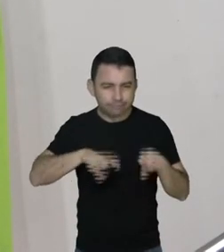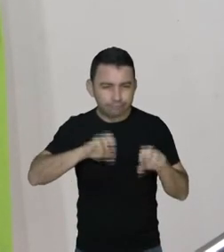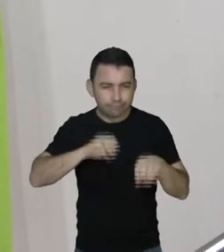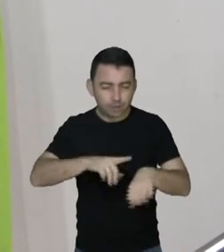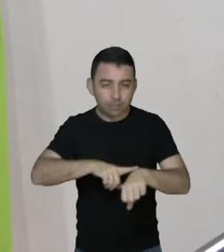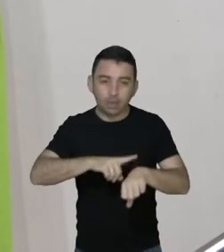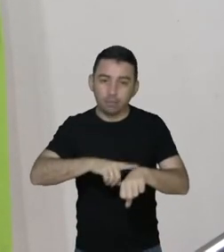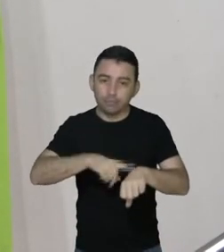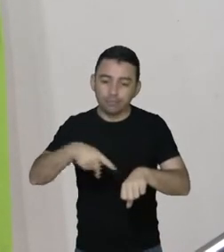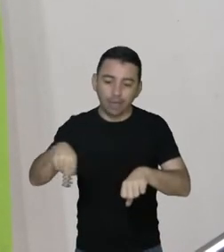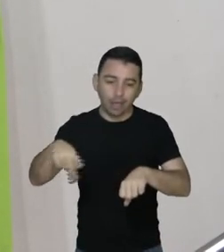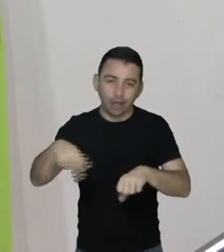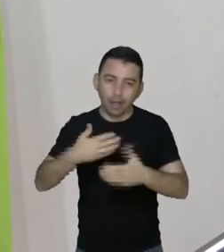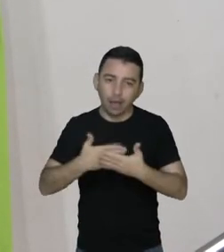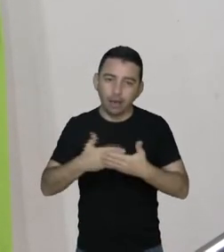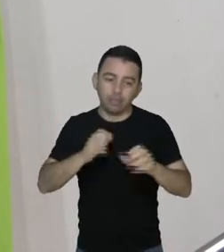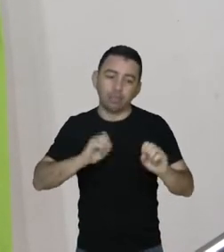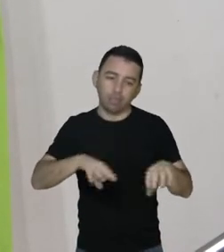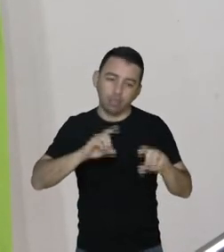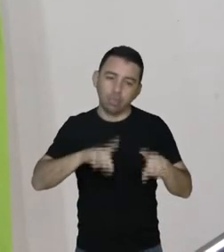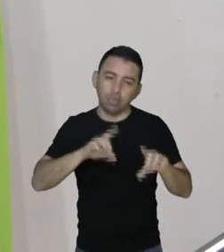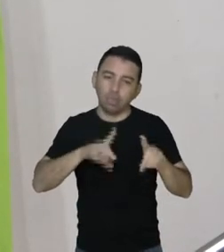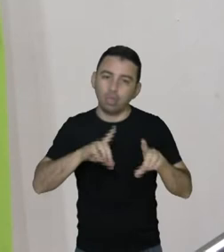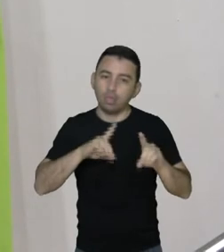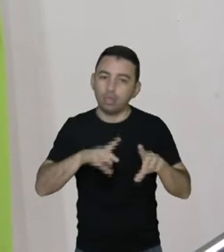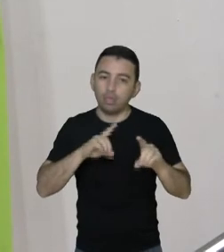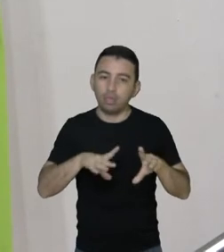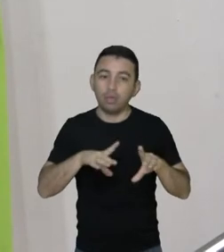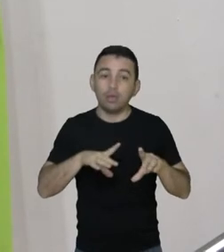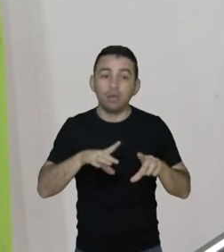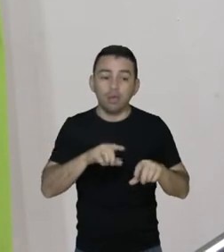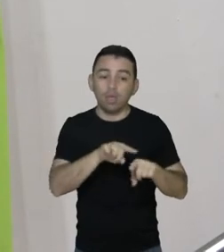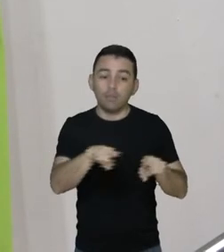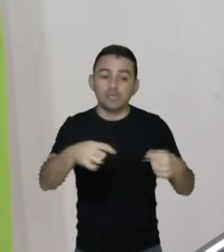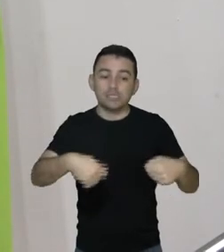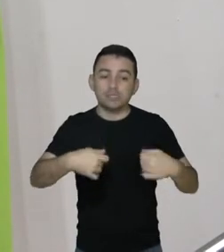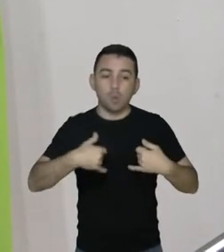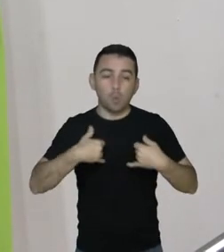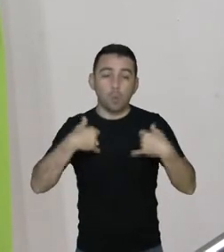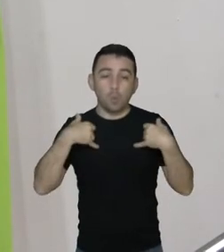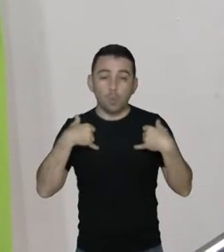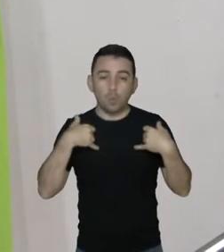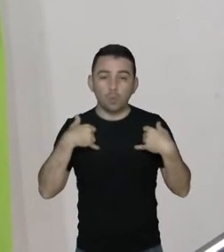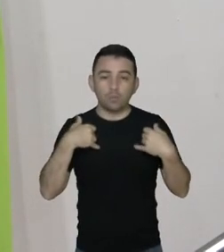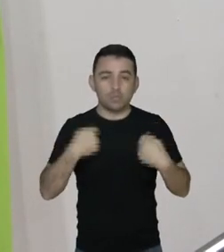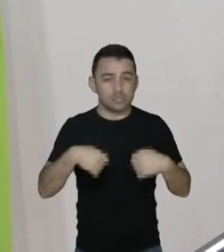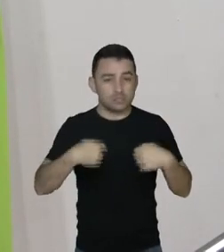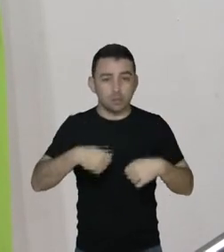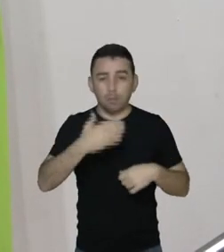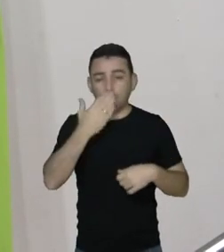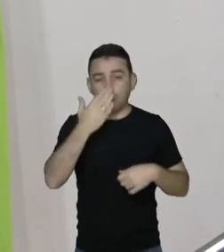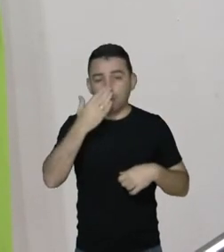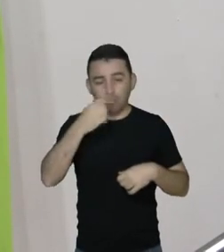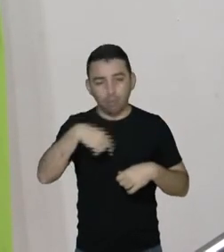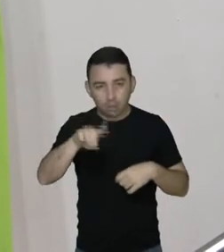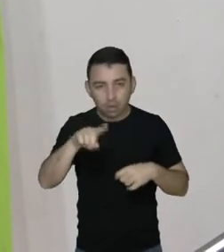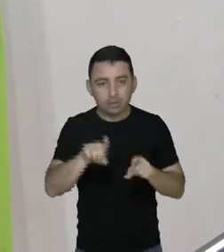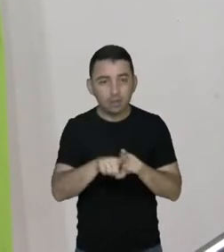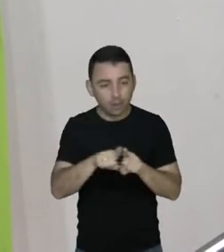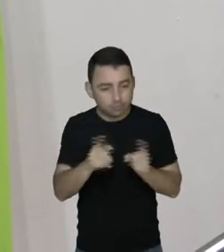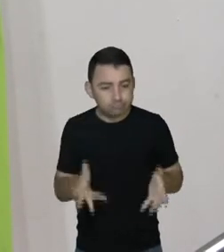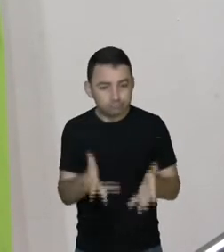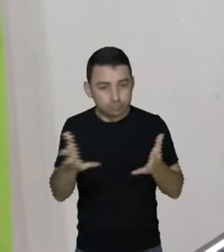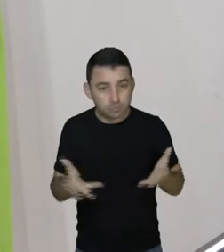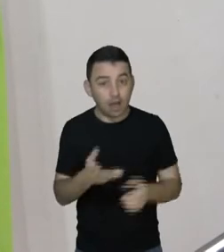cativo da sua aula para falar para os alunos que eles deveriam ter orgulho de se prostituir e para incentivar